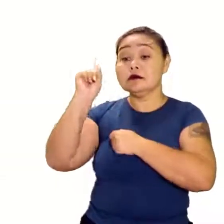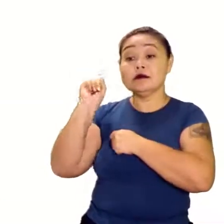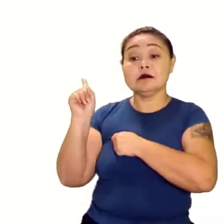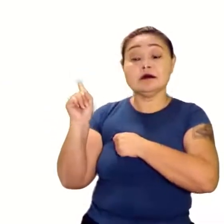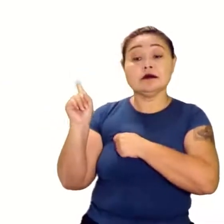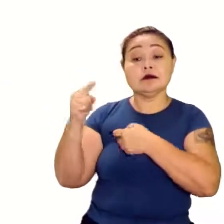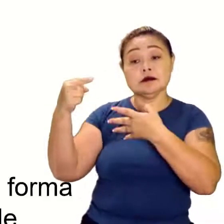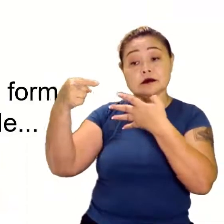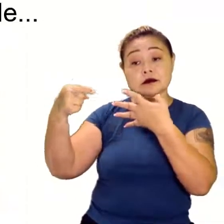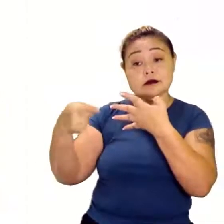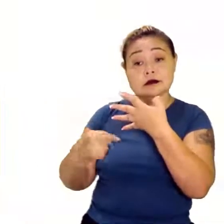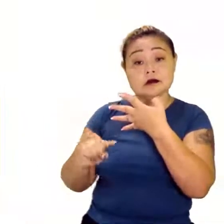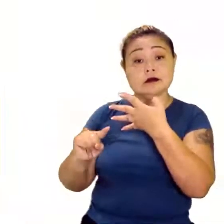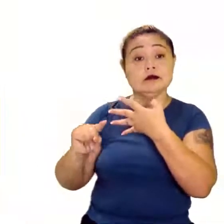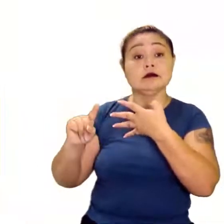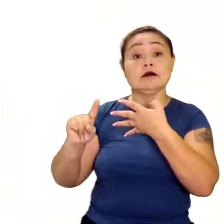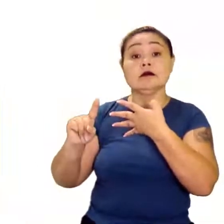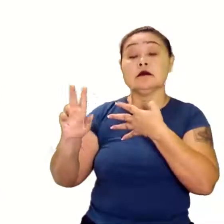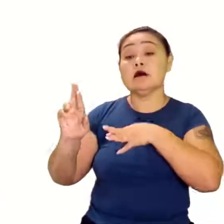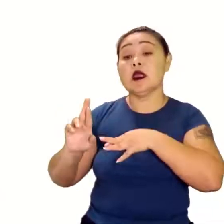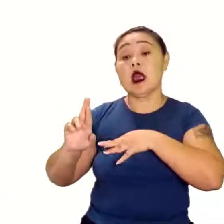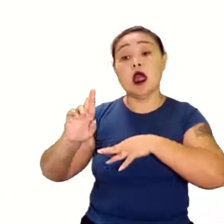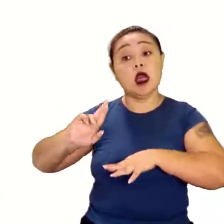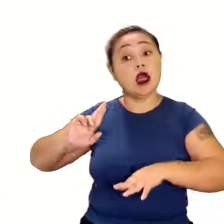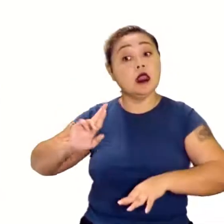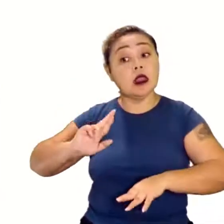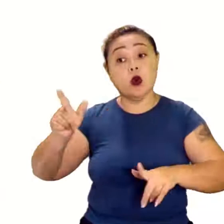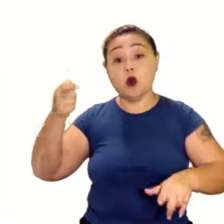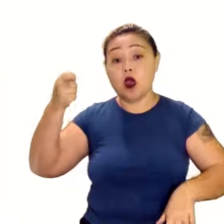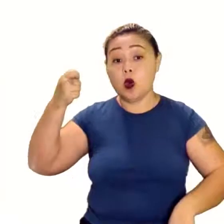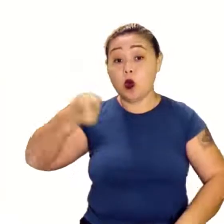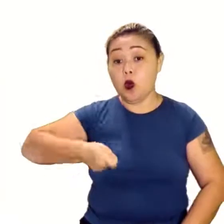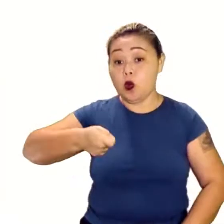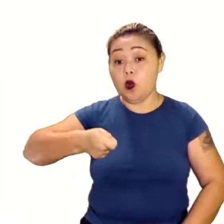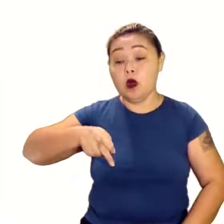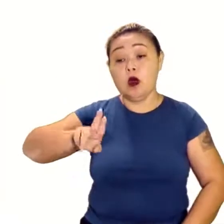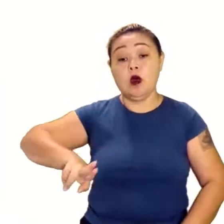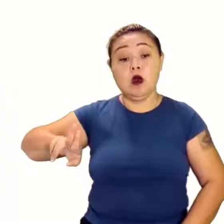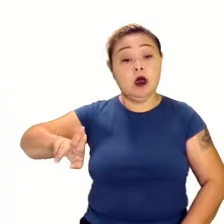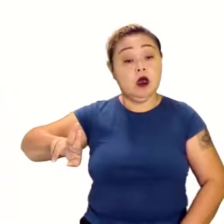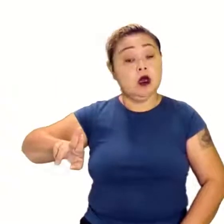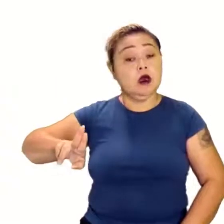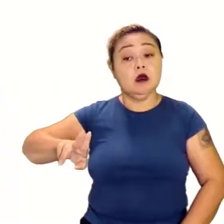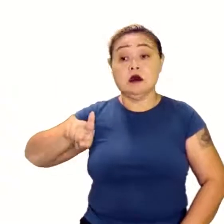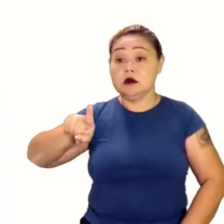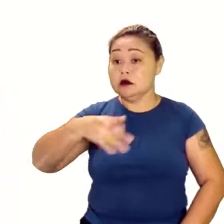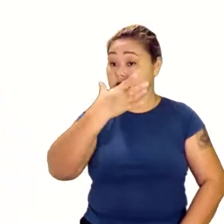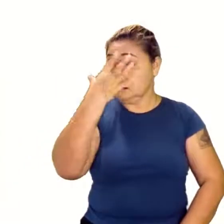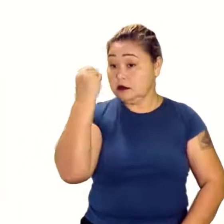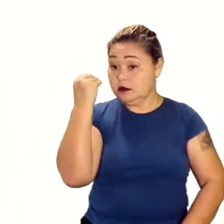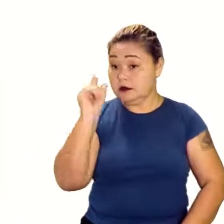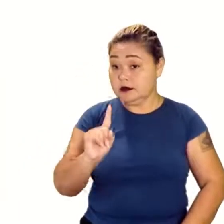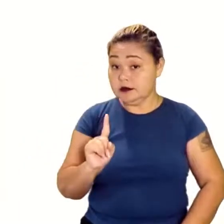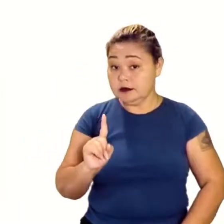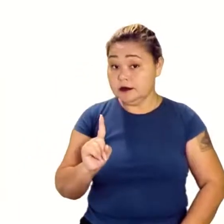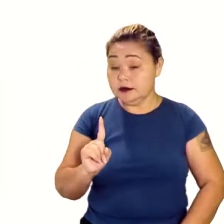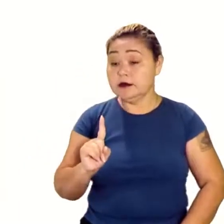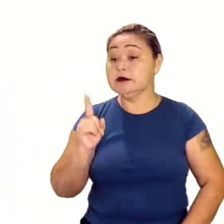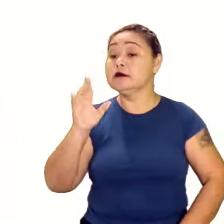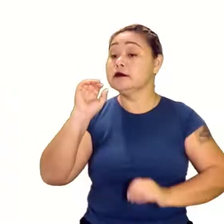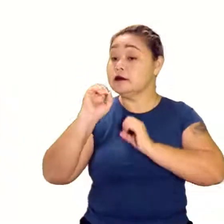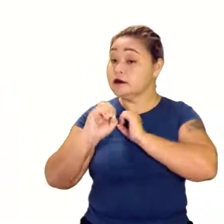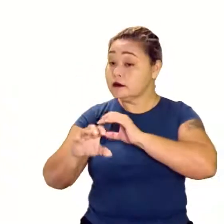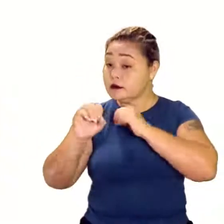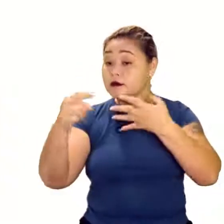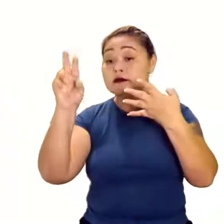lá. Não é obrigatório o seu uso. Não esqueça disso. Nós vamos ensinar para